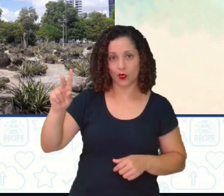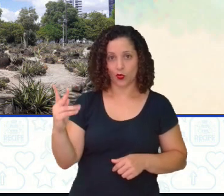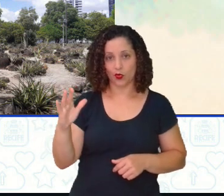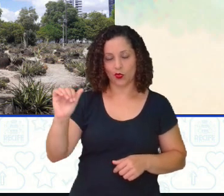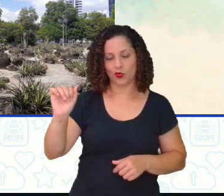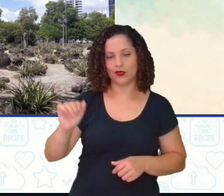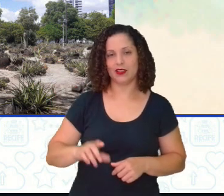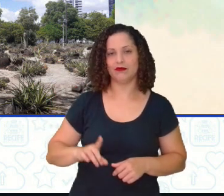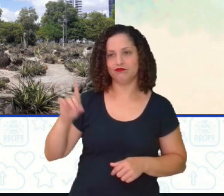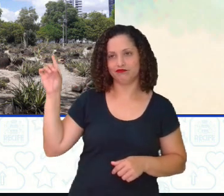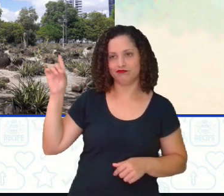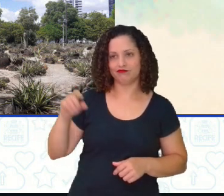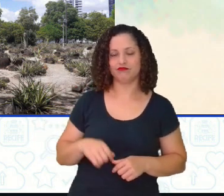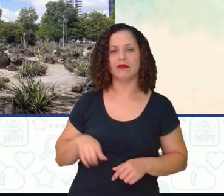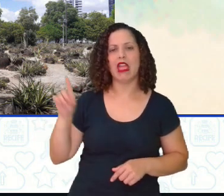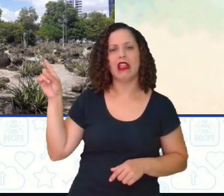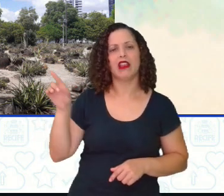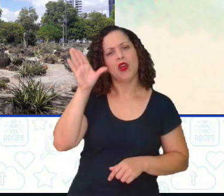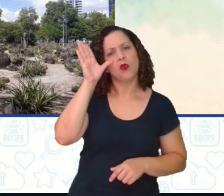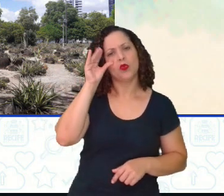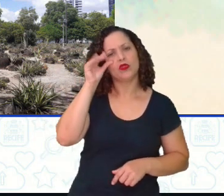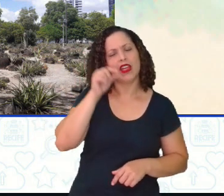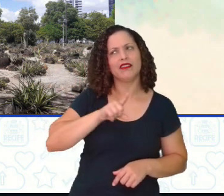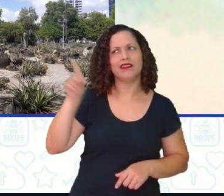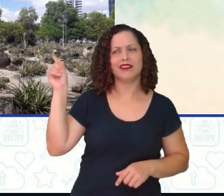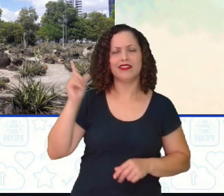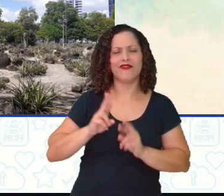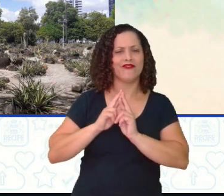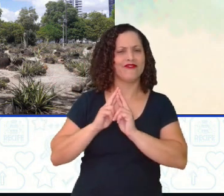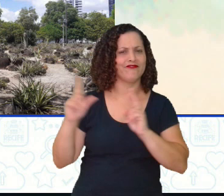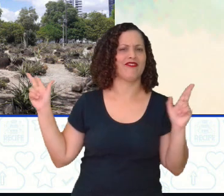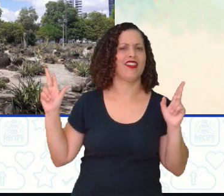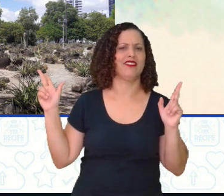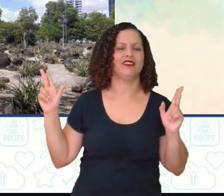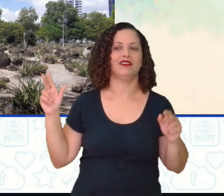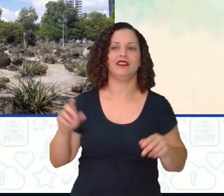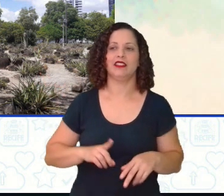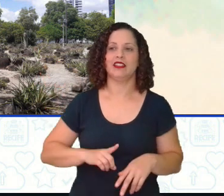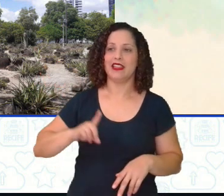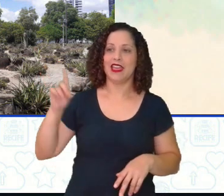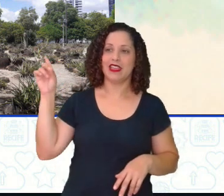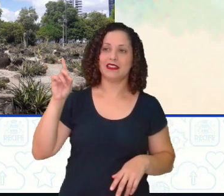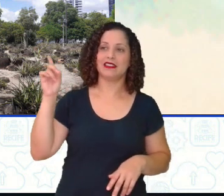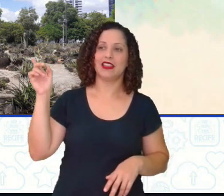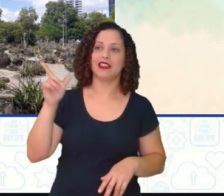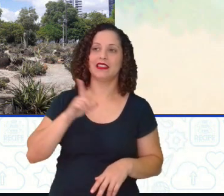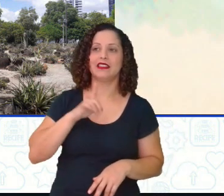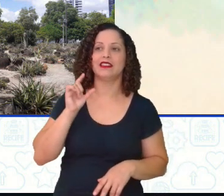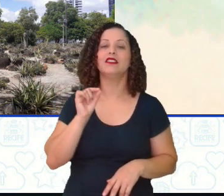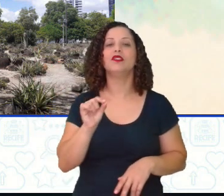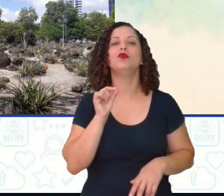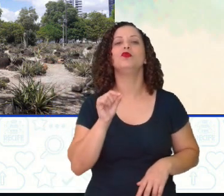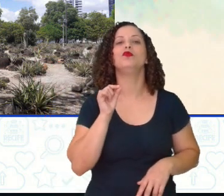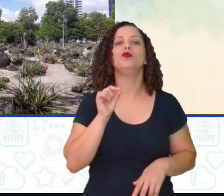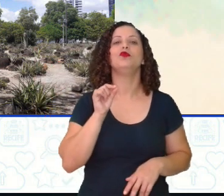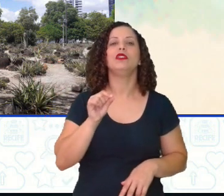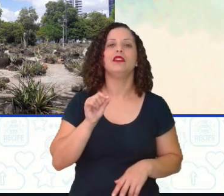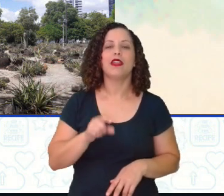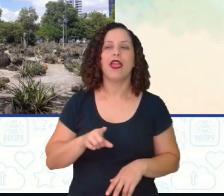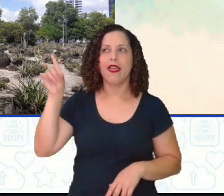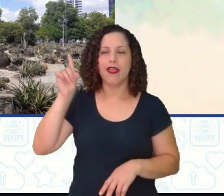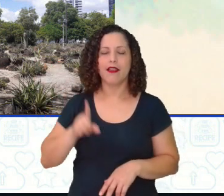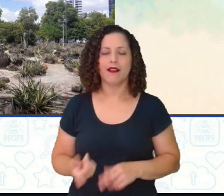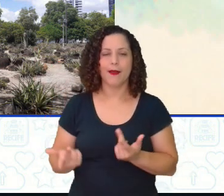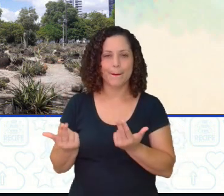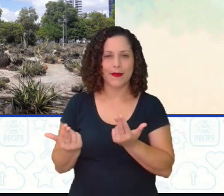praça ela tem uma curiosidade. Diferente das outras que sempre tem espelho d'água, ela retrata aí a região, né, do